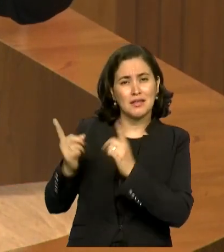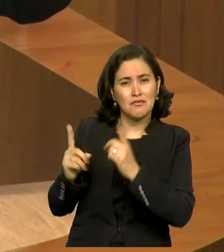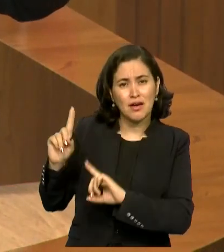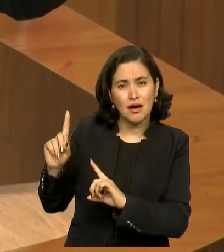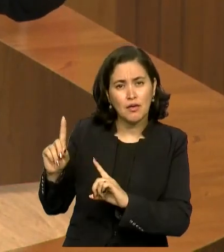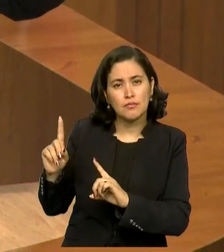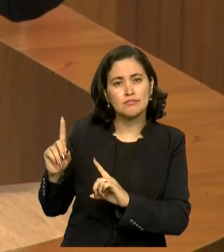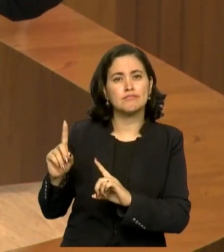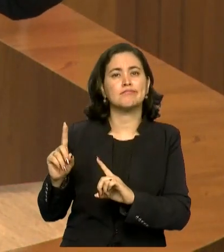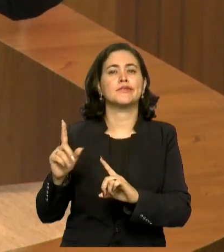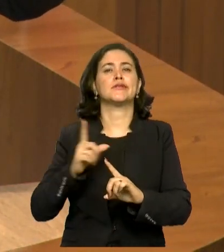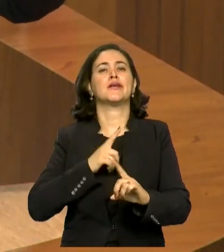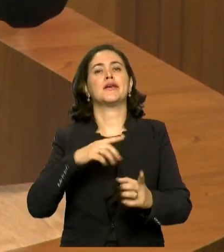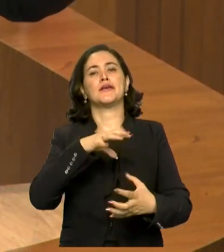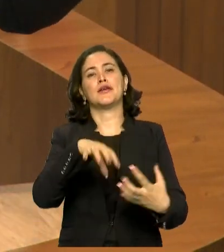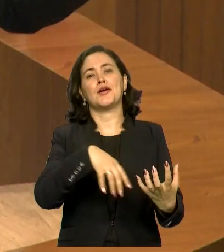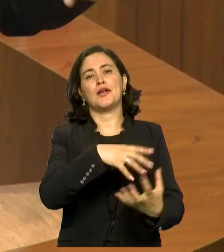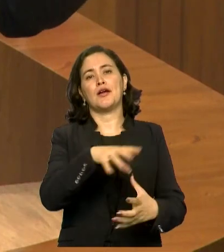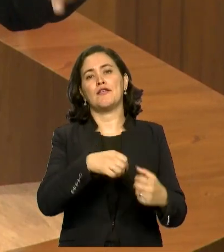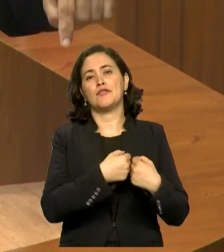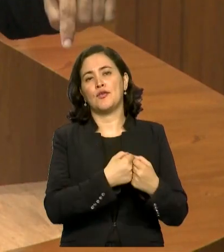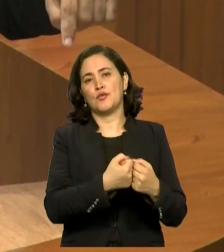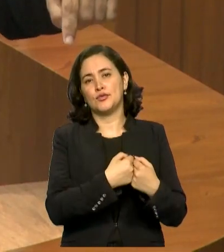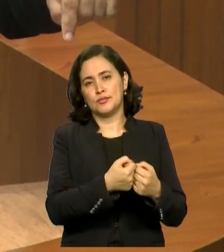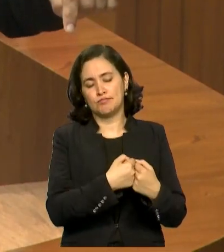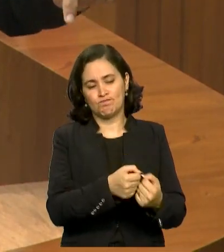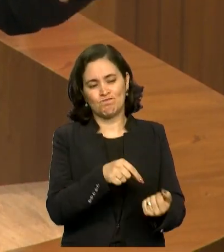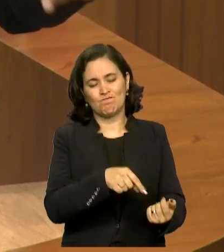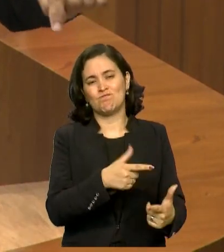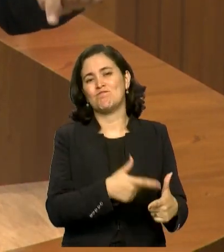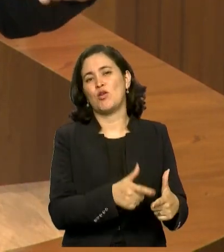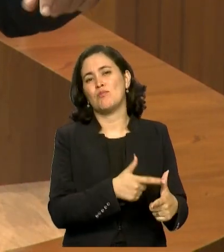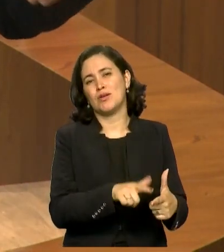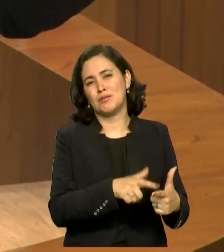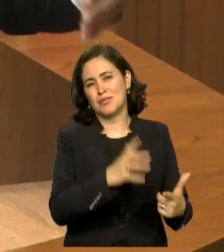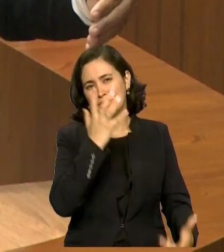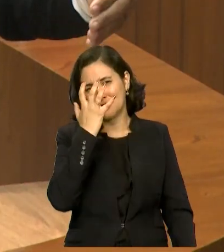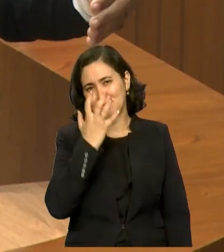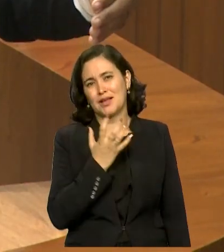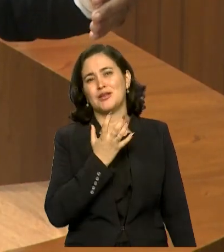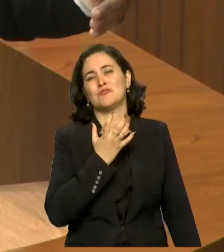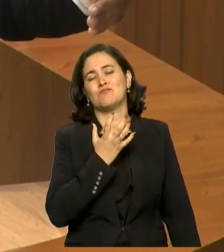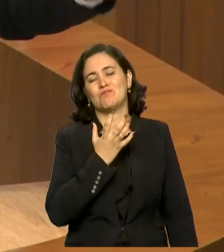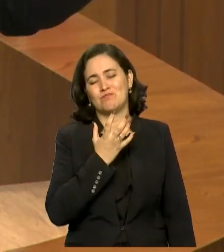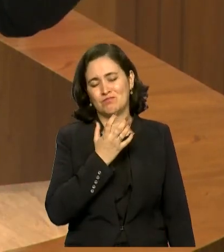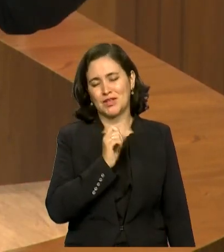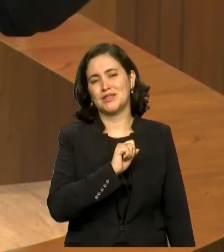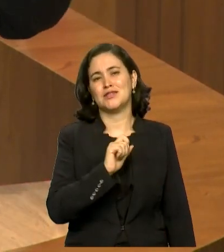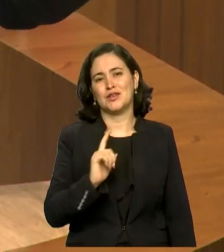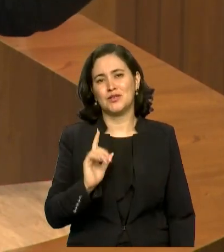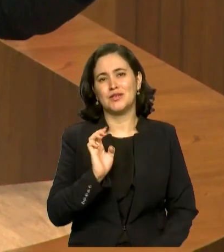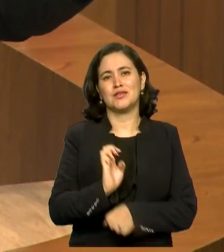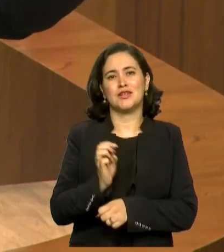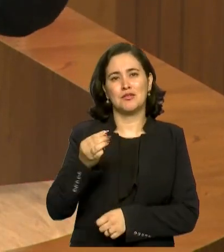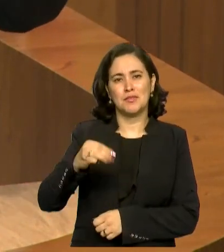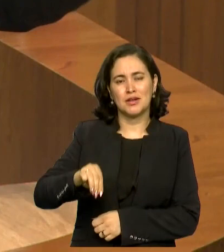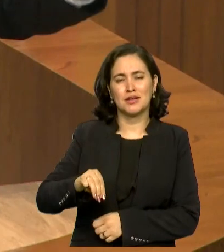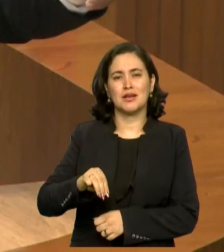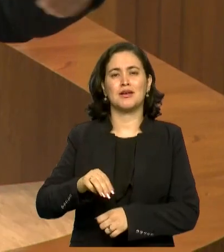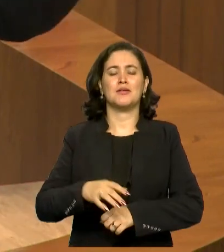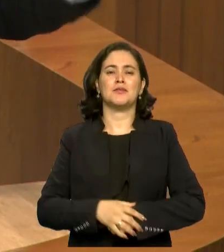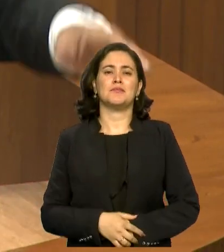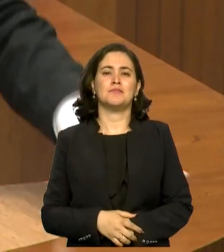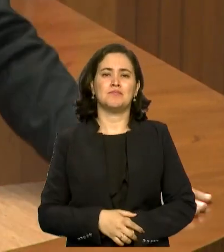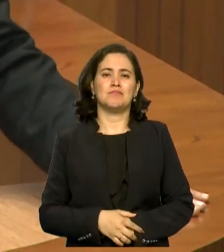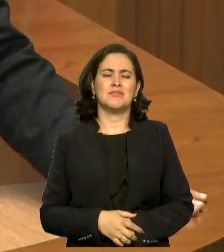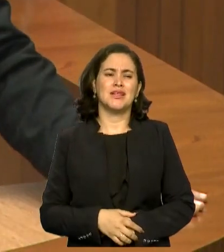que o carnaval e a folia, com os problemas graves que enfrentamos em São Luís, no estado do Maranhão, com relação ao transporte, com relação à